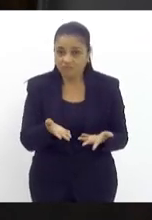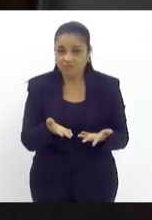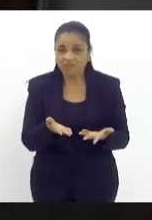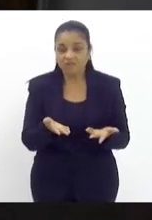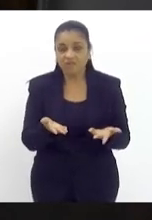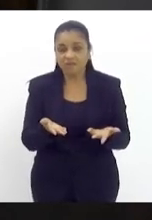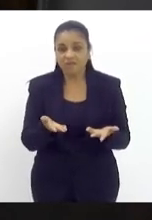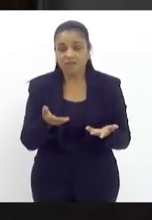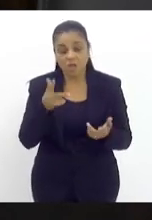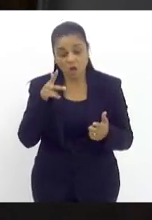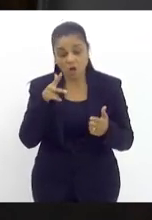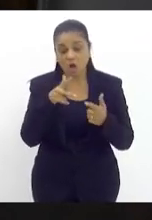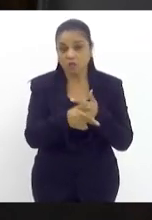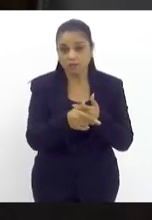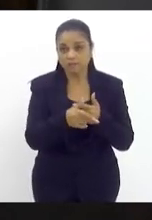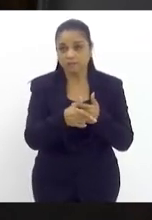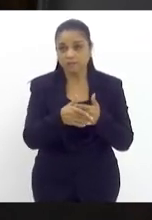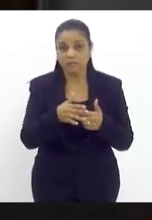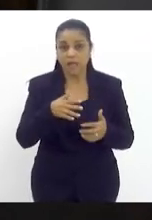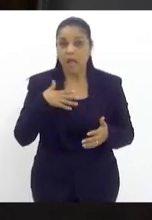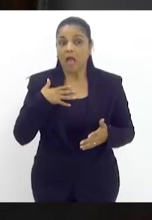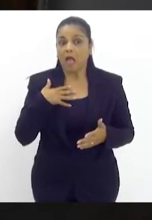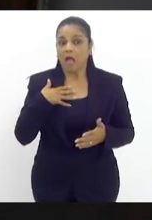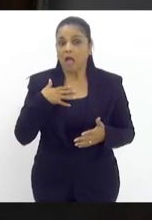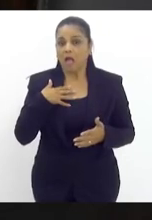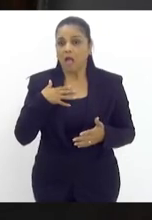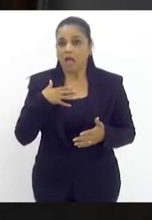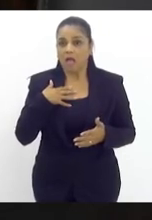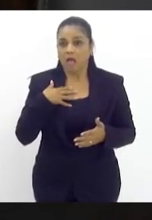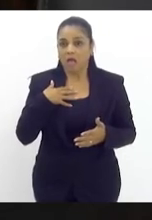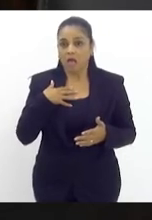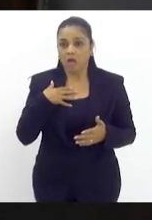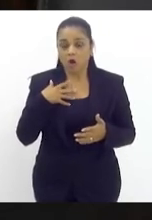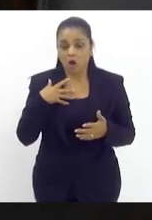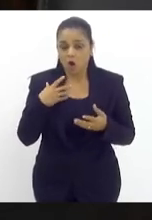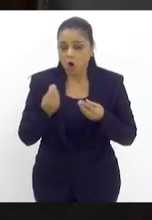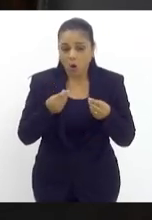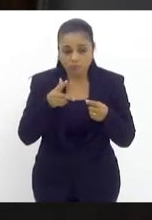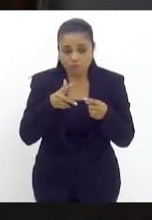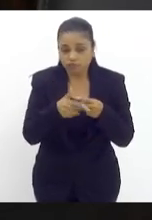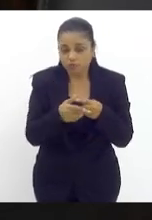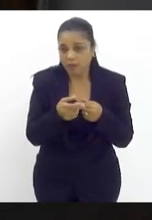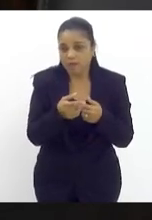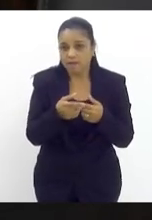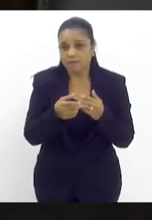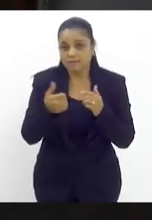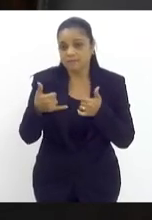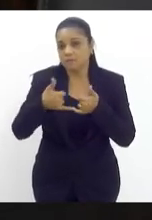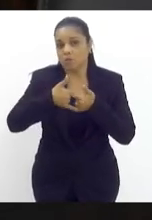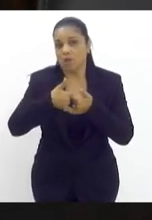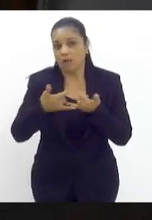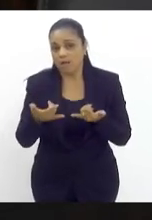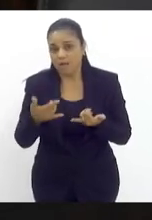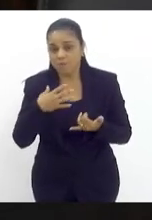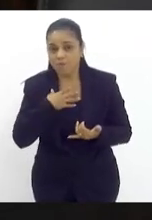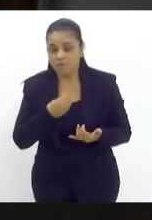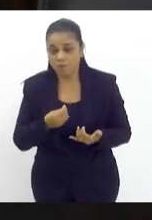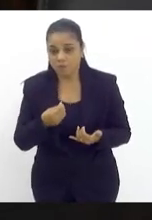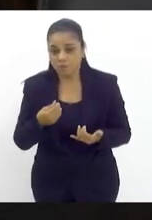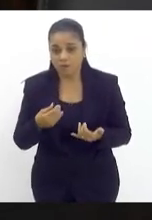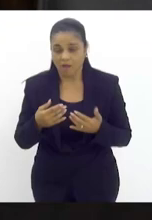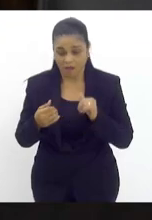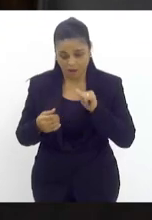isso. Cortar. Ah! Mas como é que eu vou cortar o celular do meu filho? A Angela falou, as crianças hoje em dia,